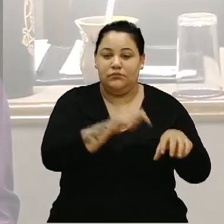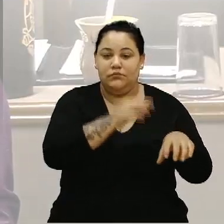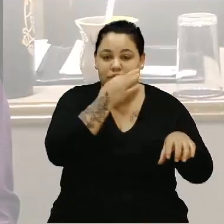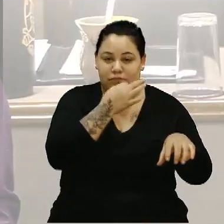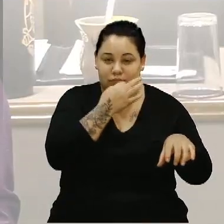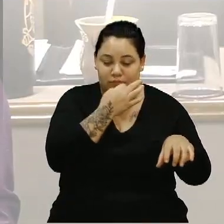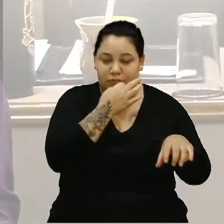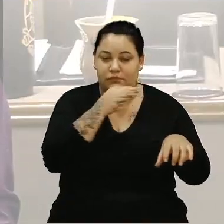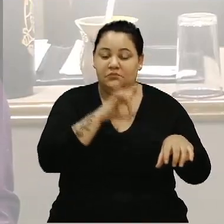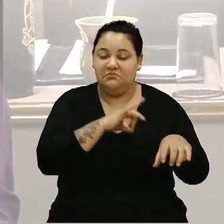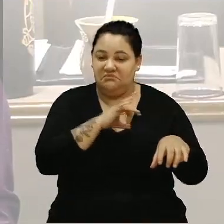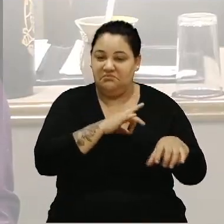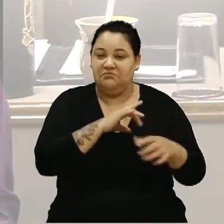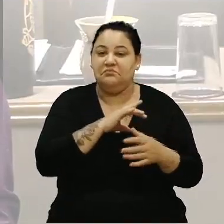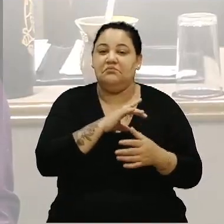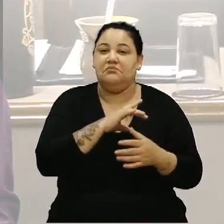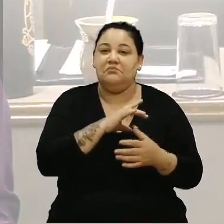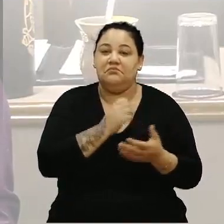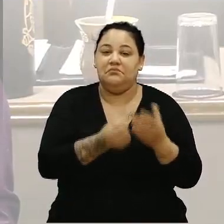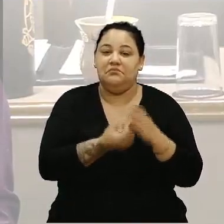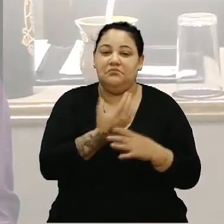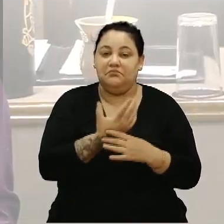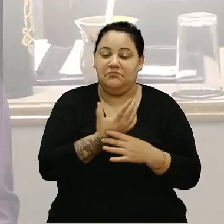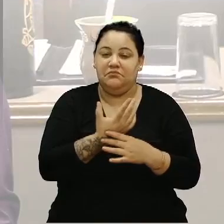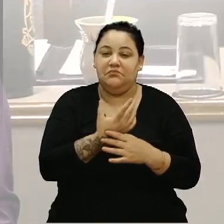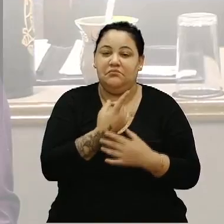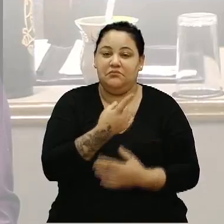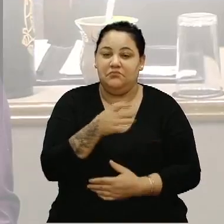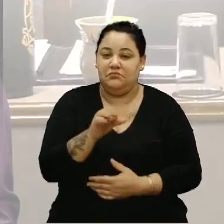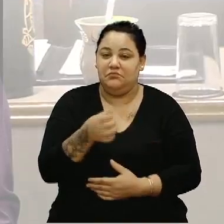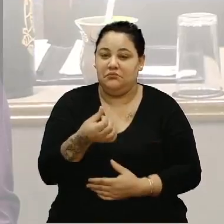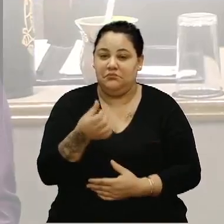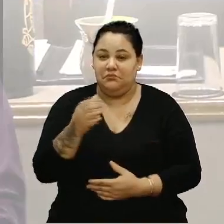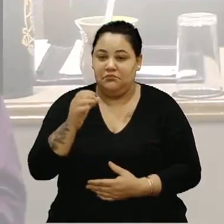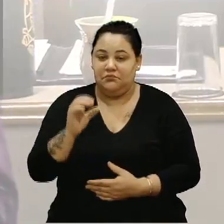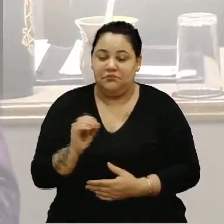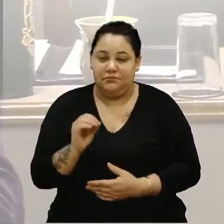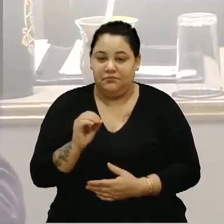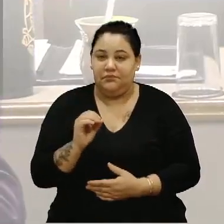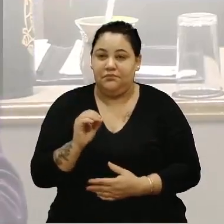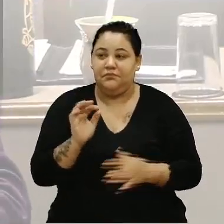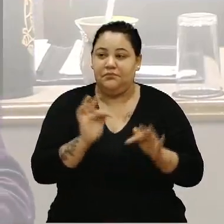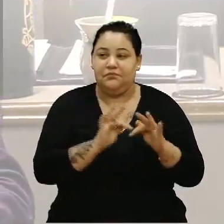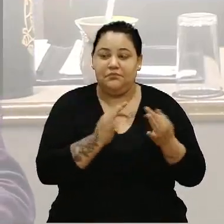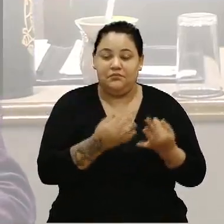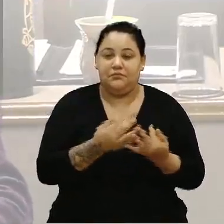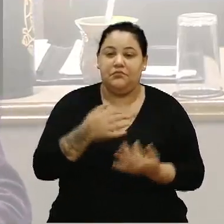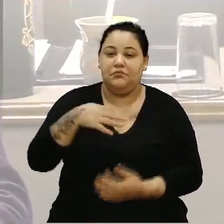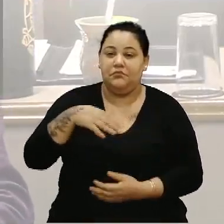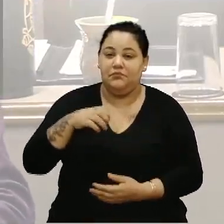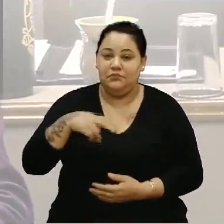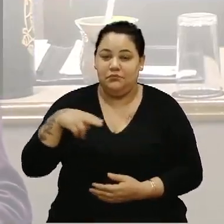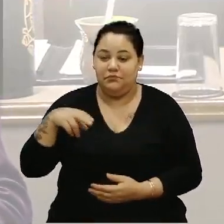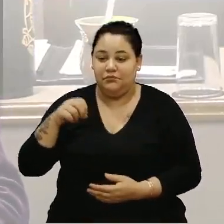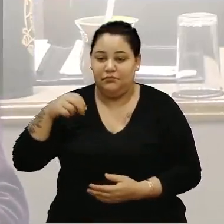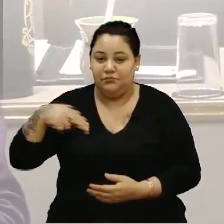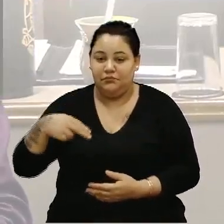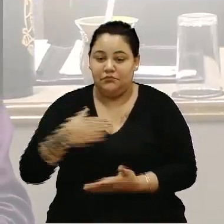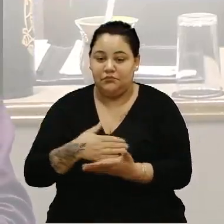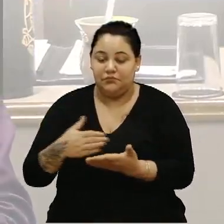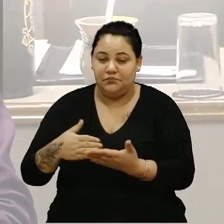suas raízes na década de 1960, quando a família Menon deu início ao